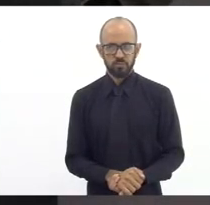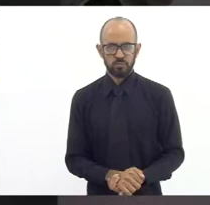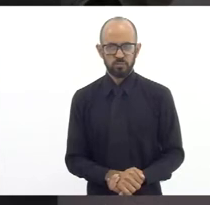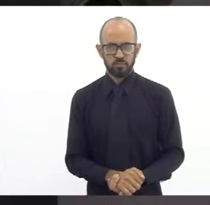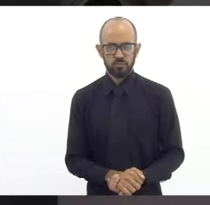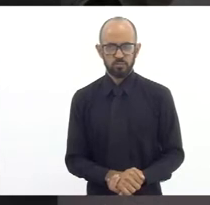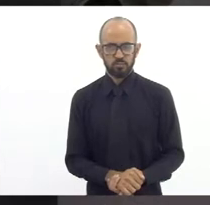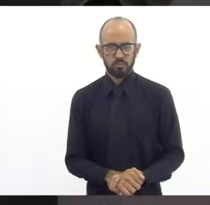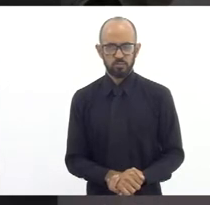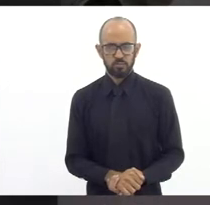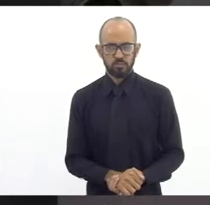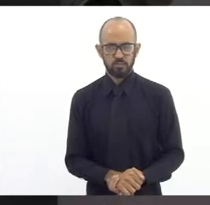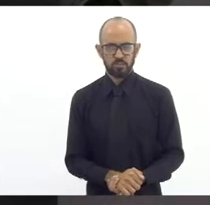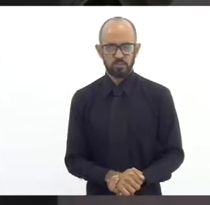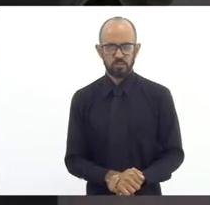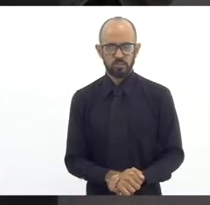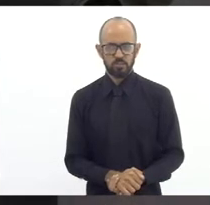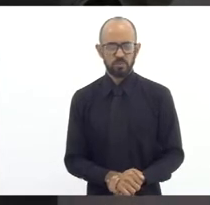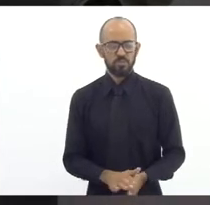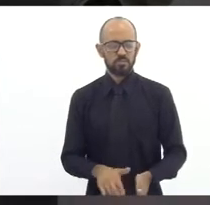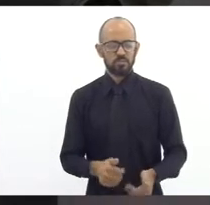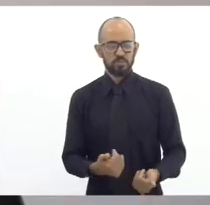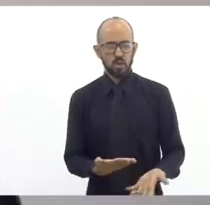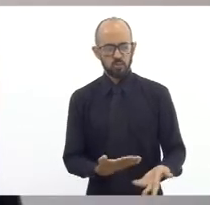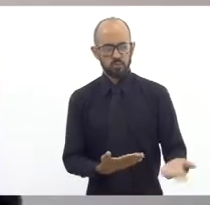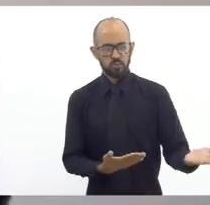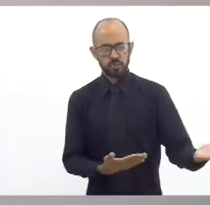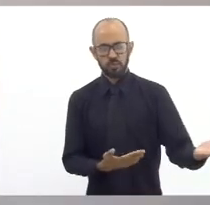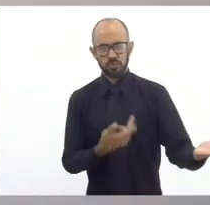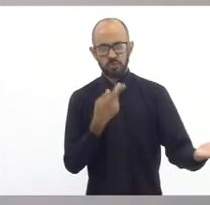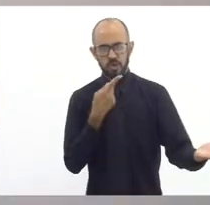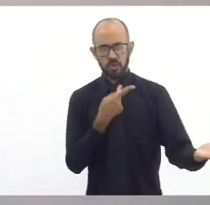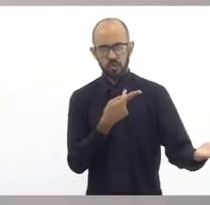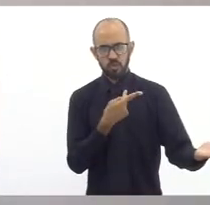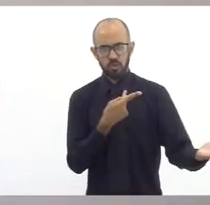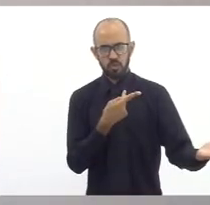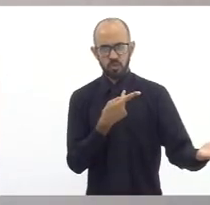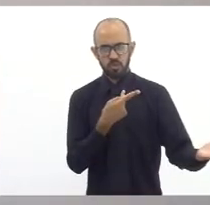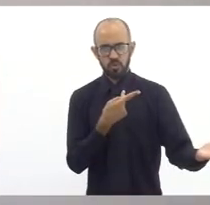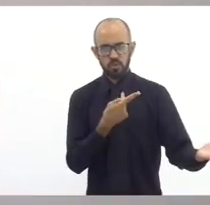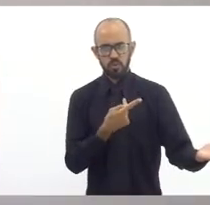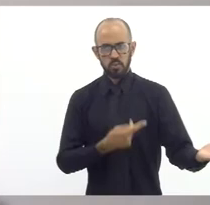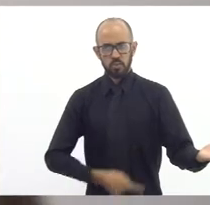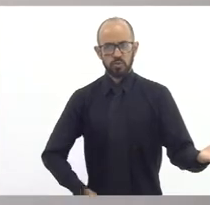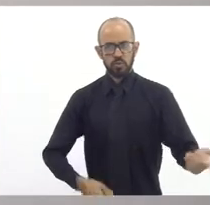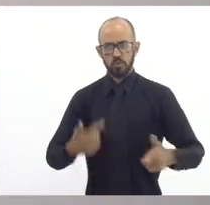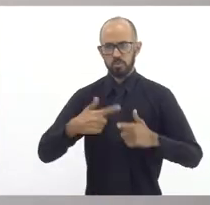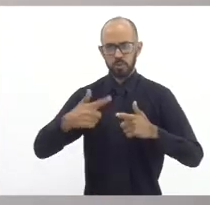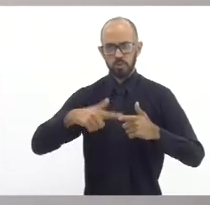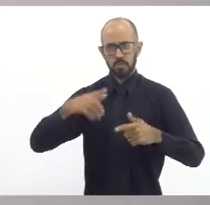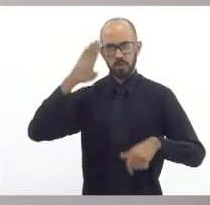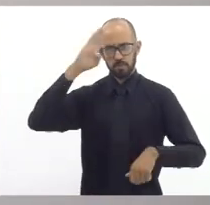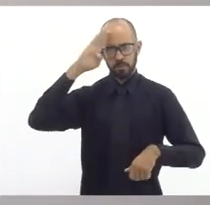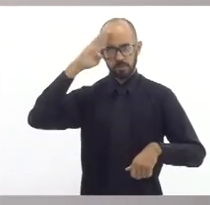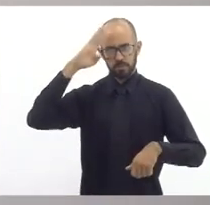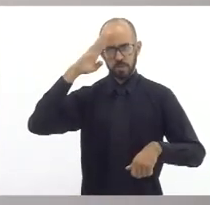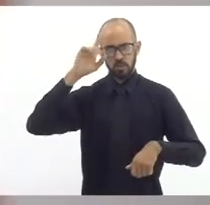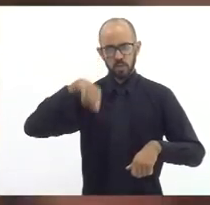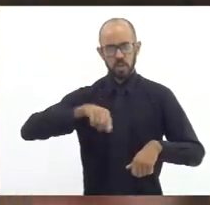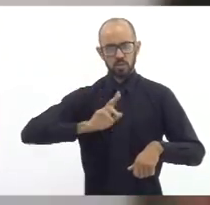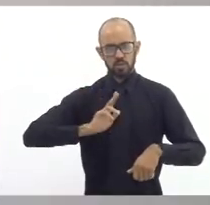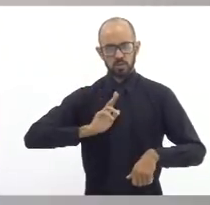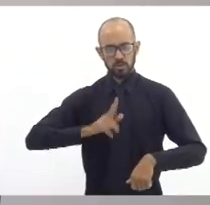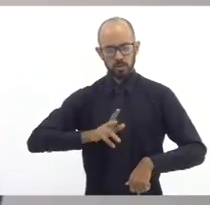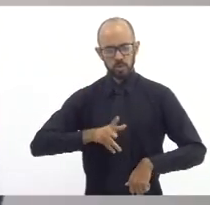Obrigado. É que você falou que um dos problemas principal é a questão da